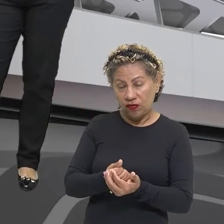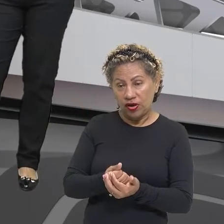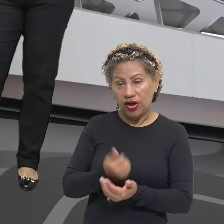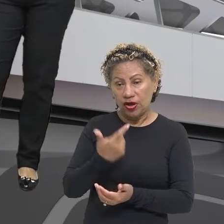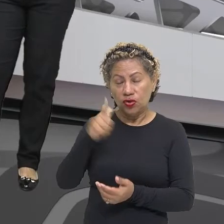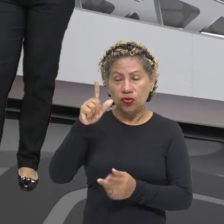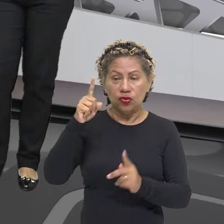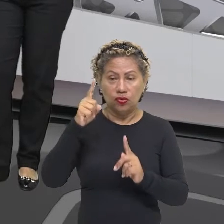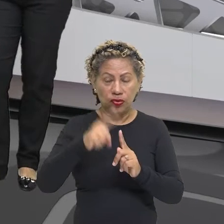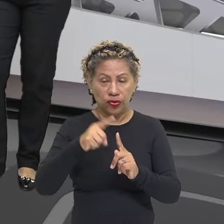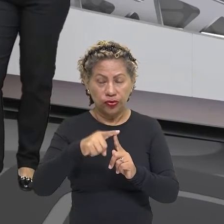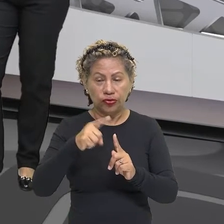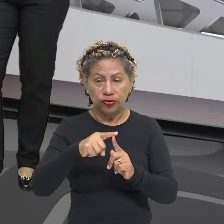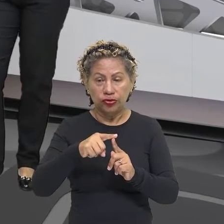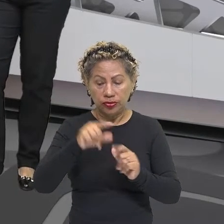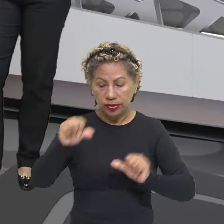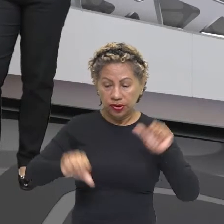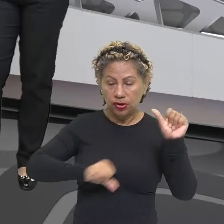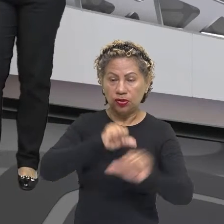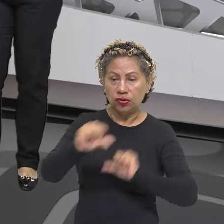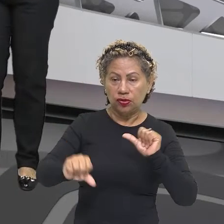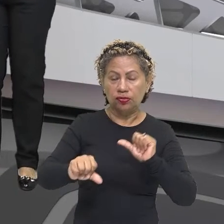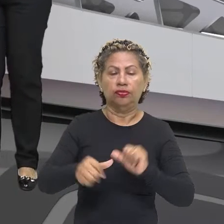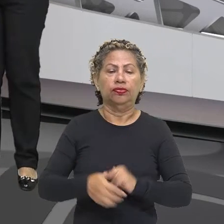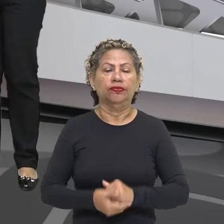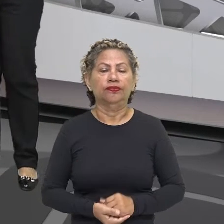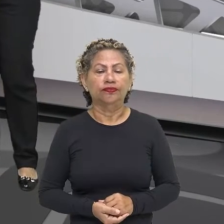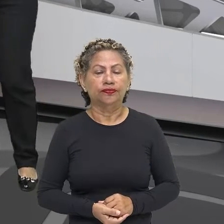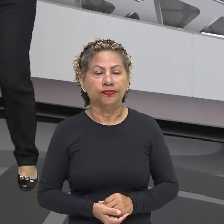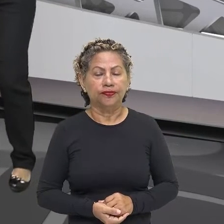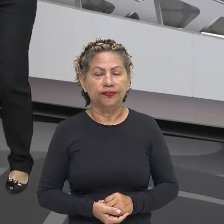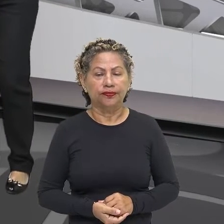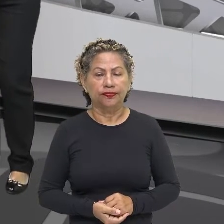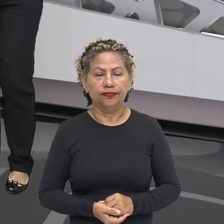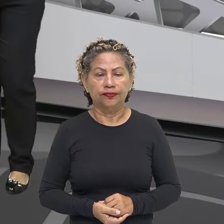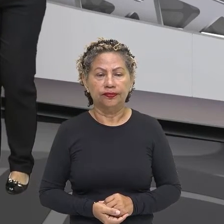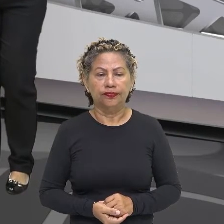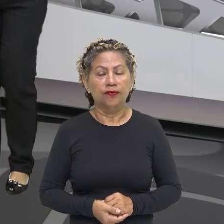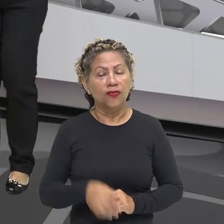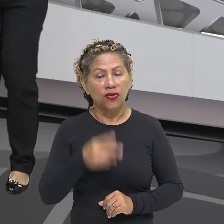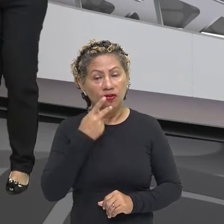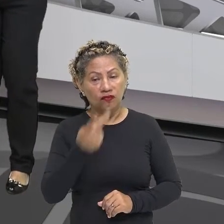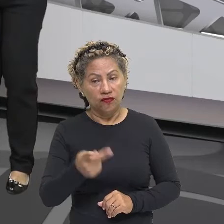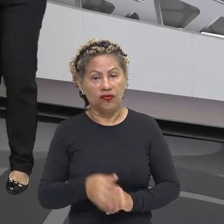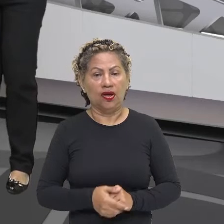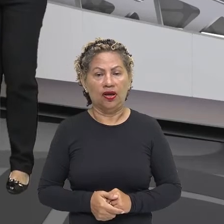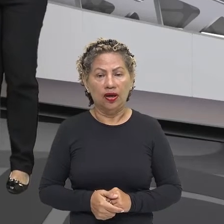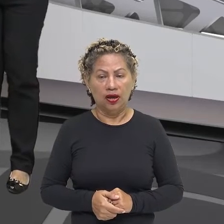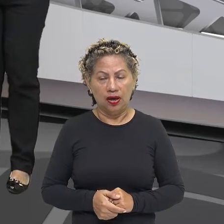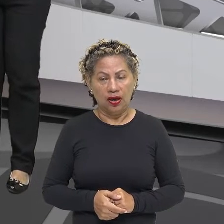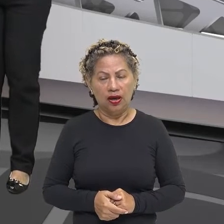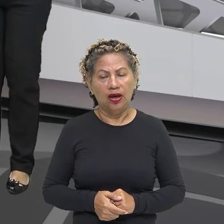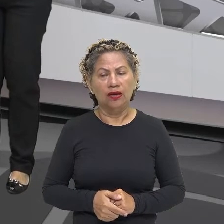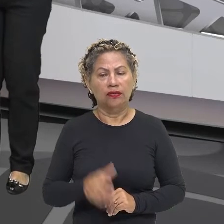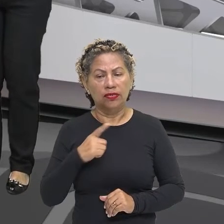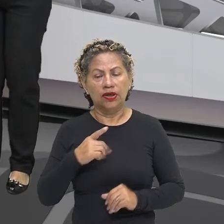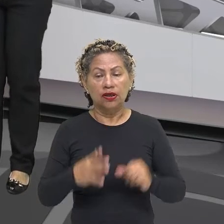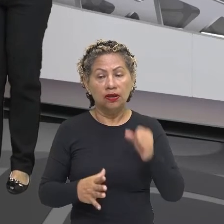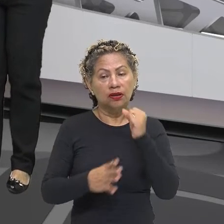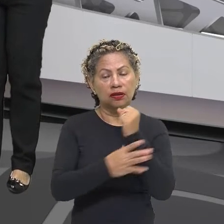vírus, trazem coisas que não são legais, né, e corrompem os nossos arquivos, fazem mal